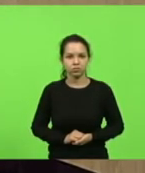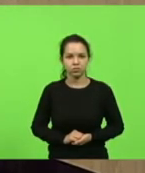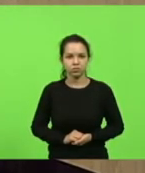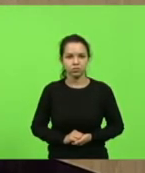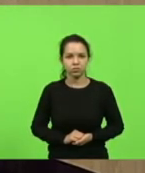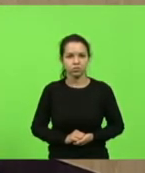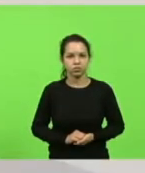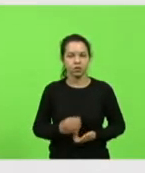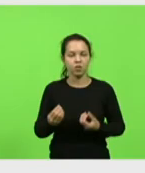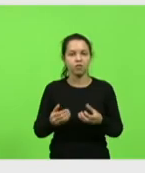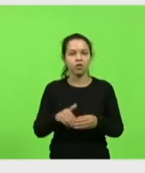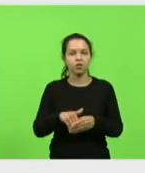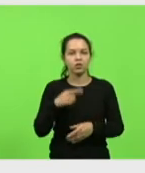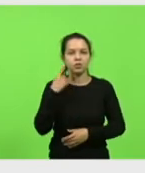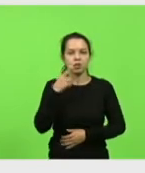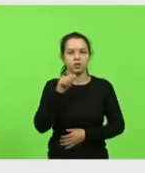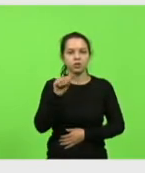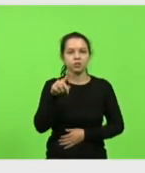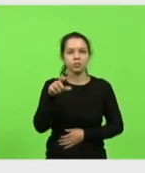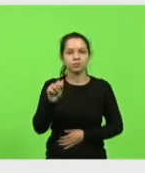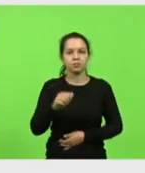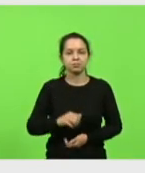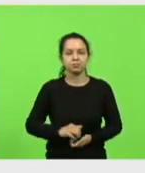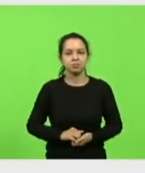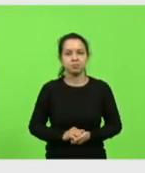Como vota a deputada Ada De Luca?